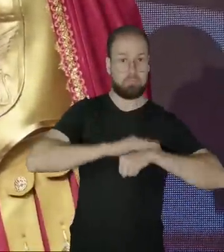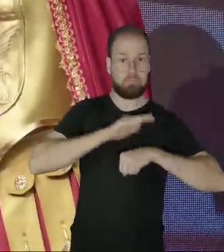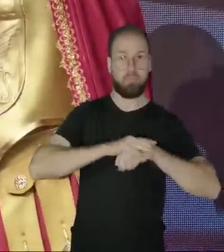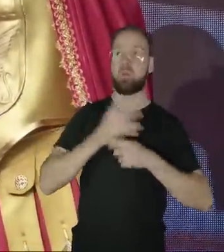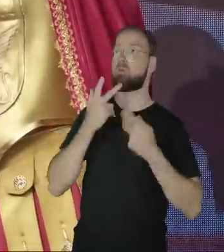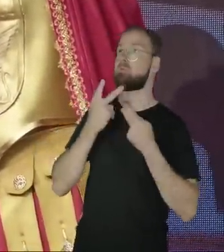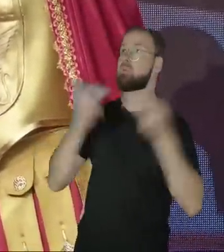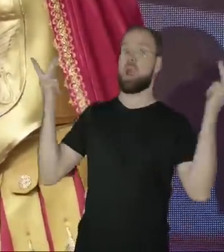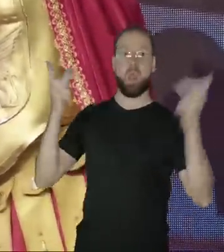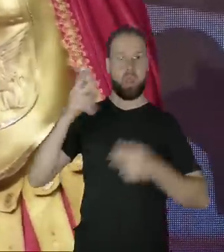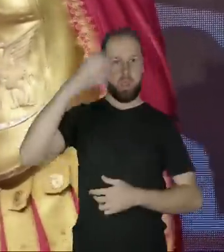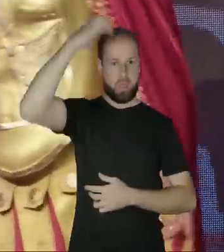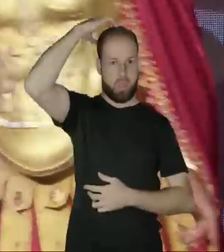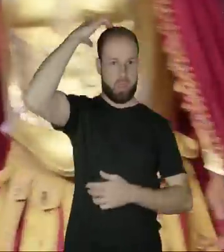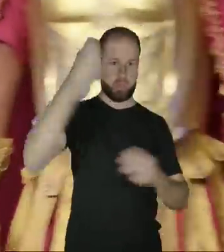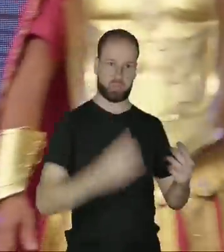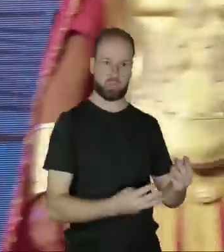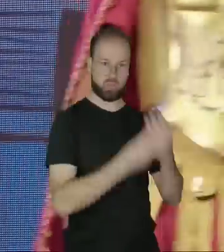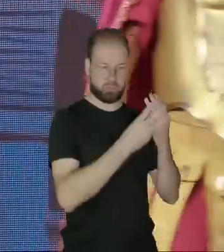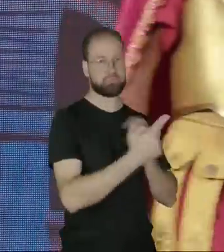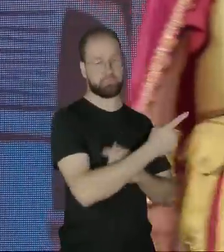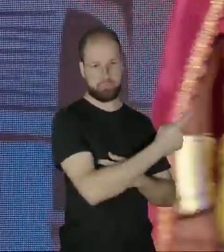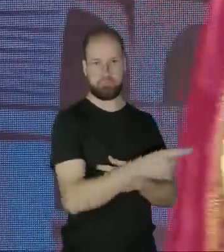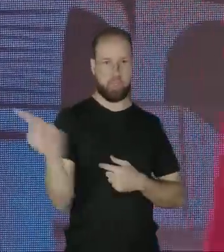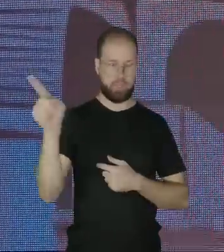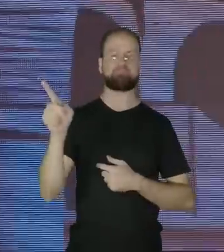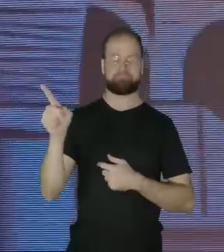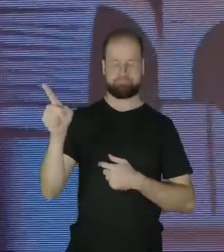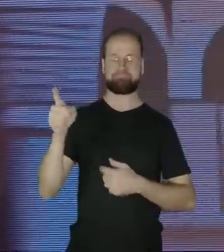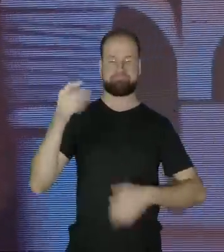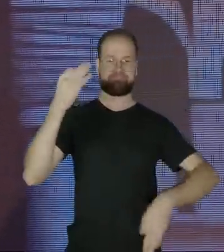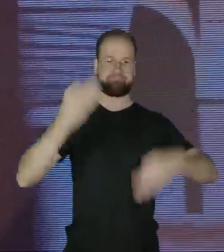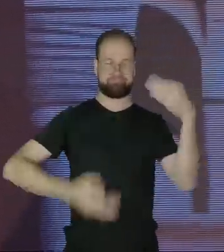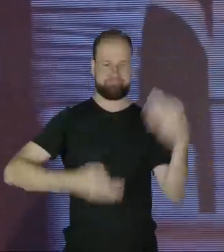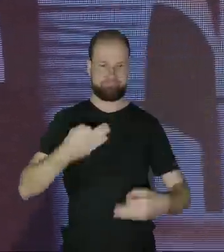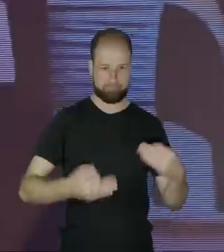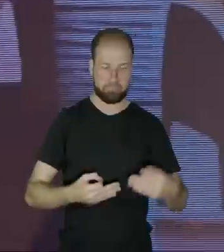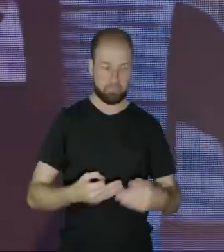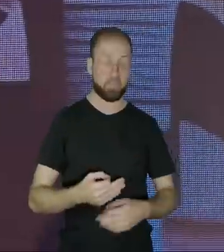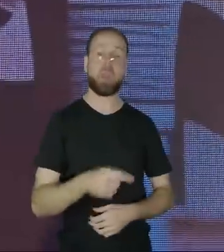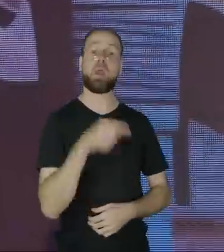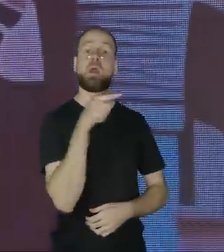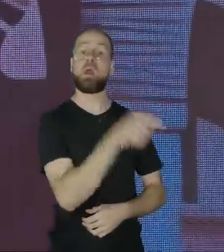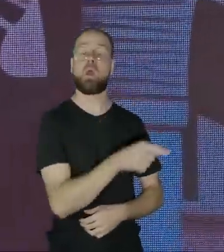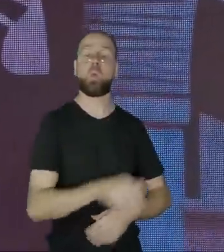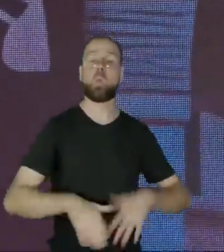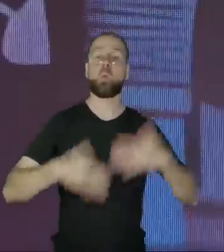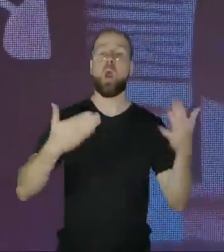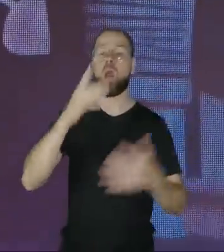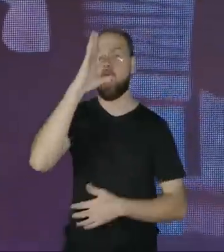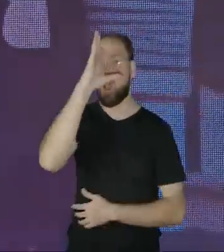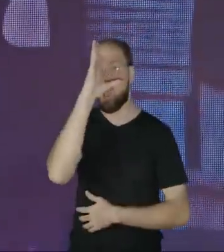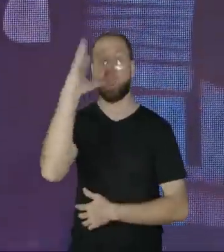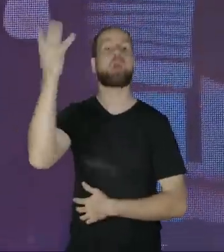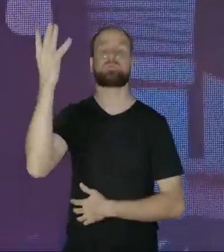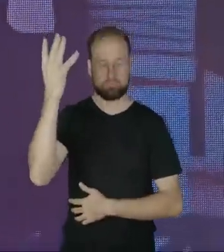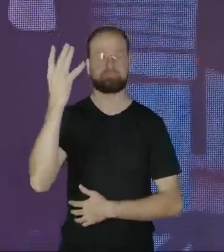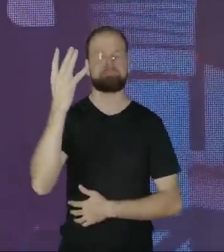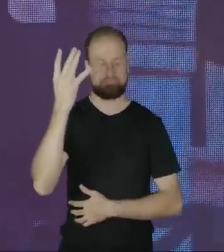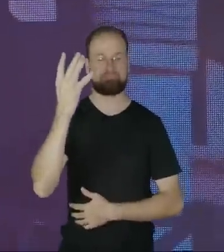judeus, é condenado. E sua sentença será